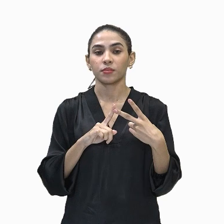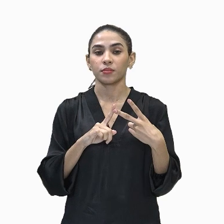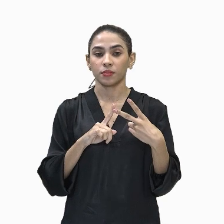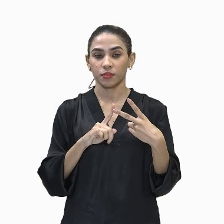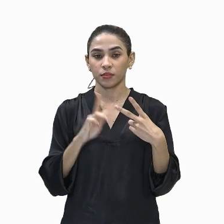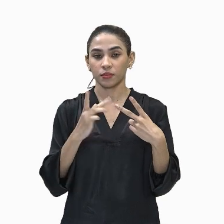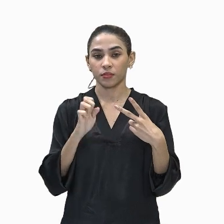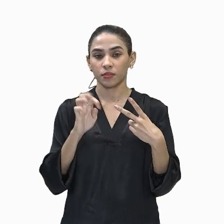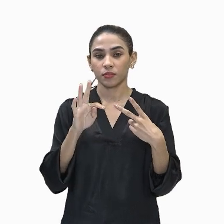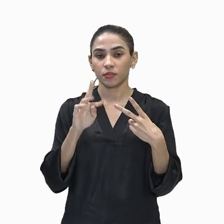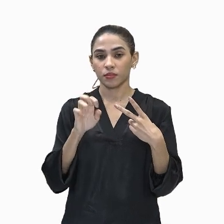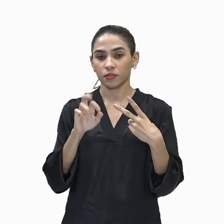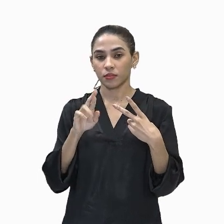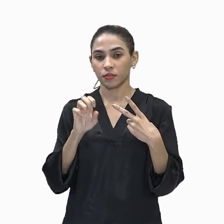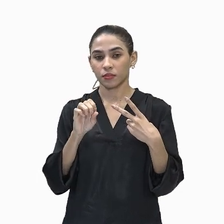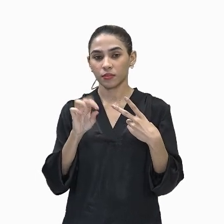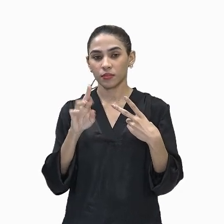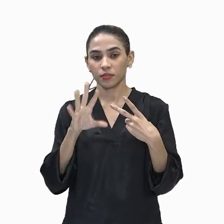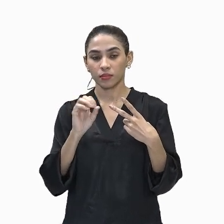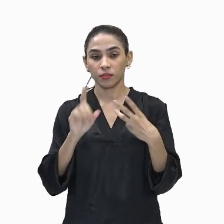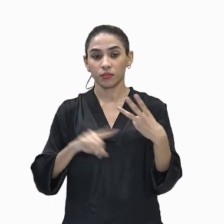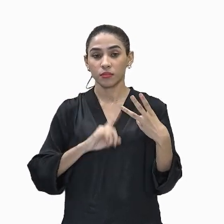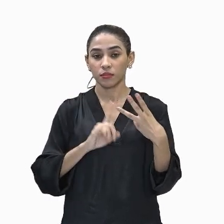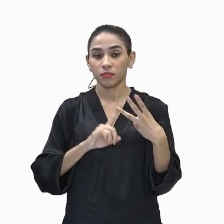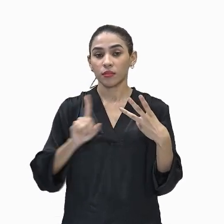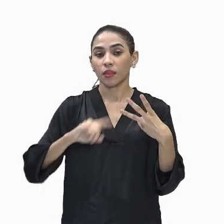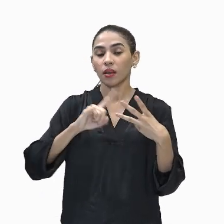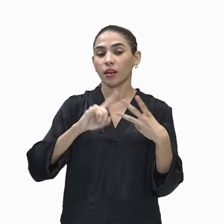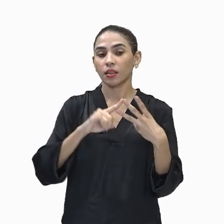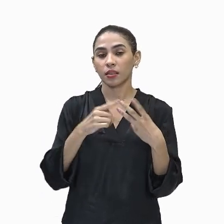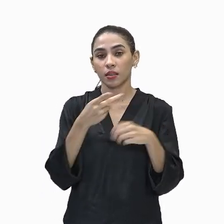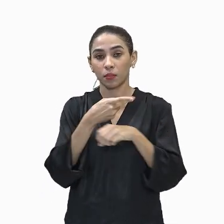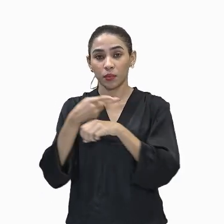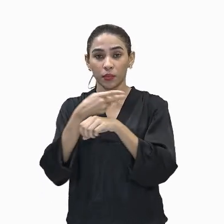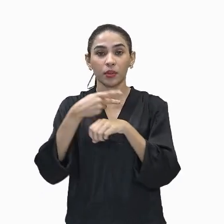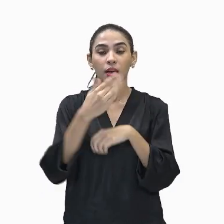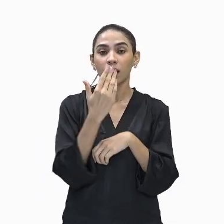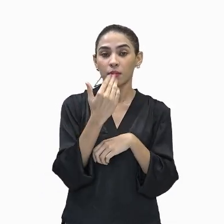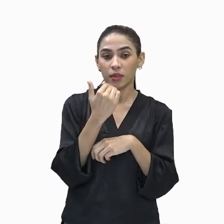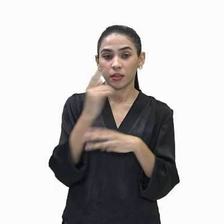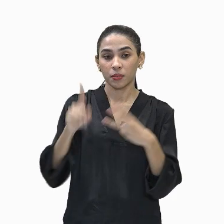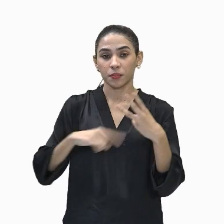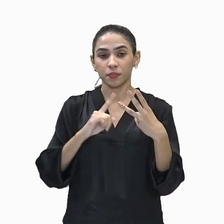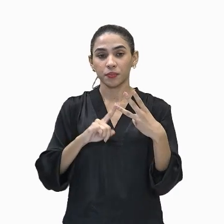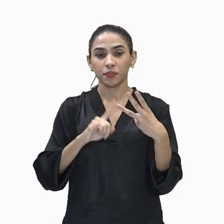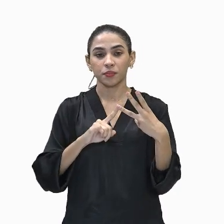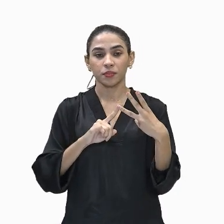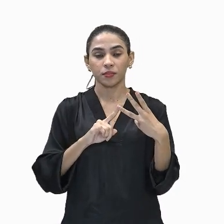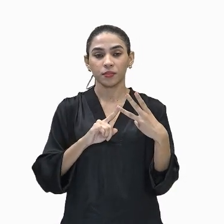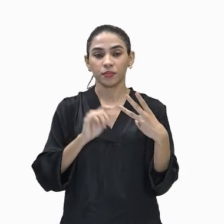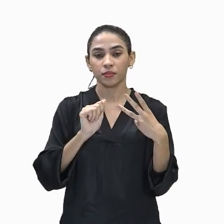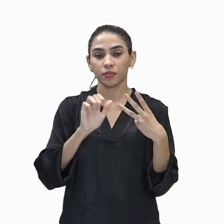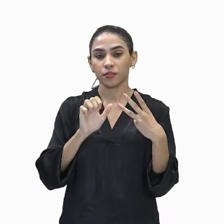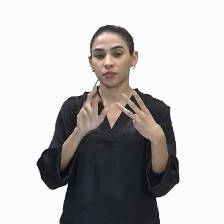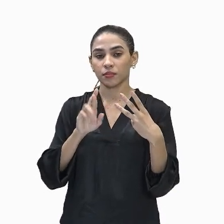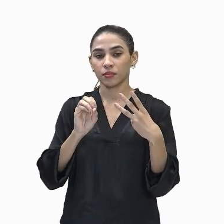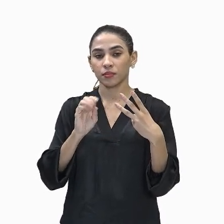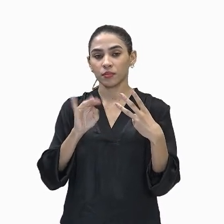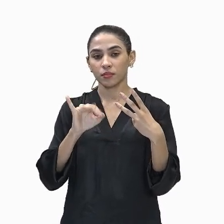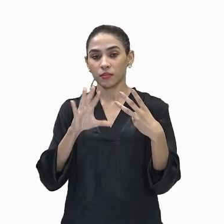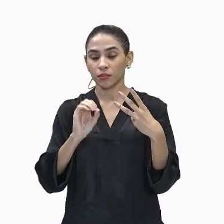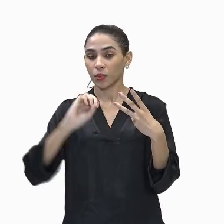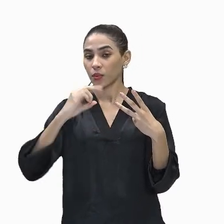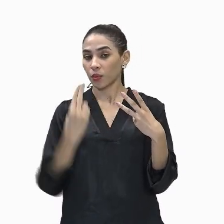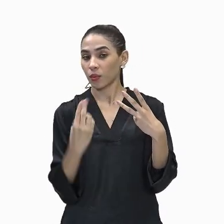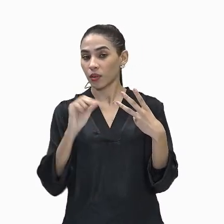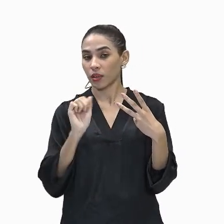que são heterótrofos, né, que vão buscar o seu alimento, seu nutriente. Alguns deles serão aeróbios,